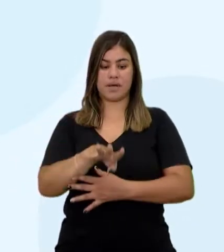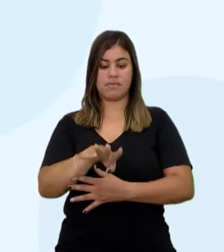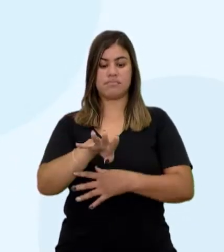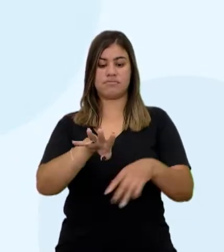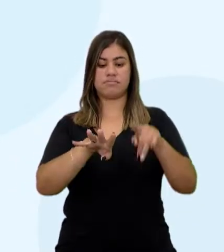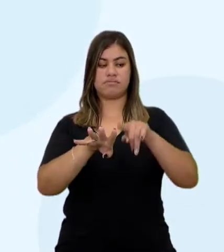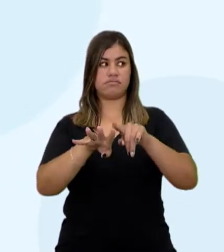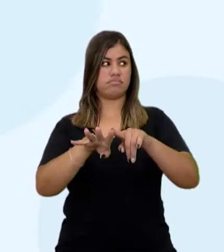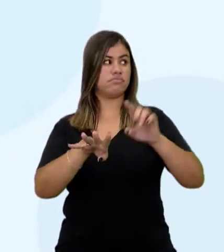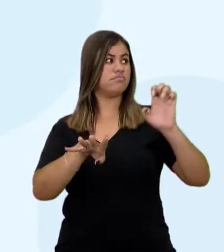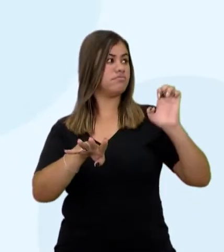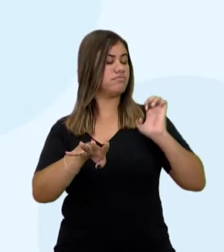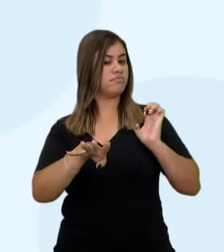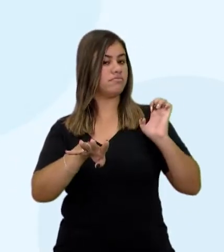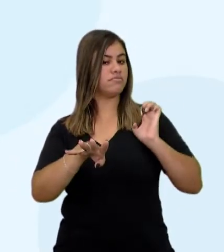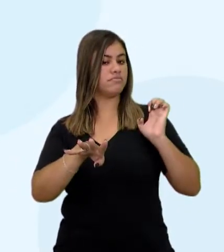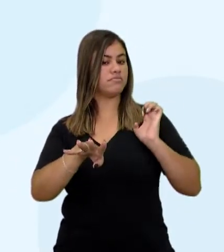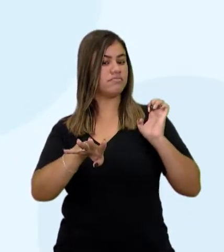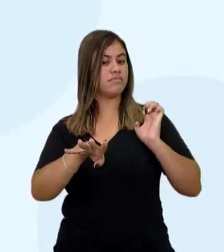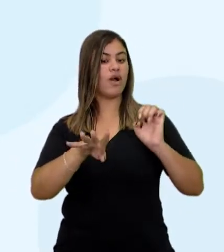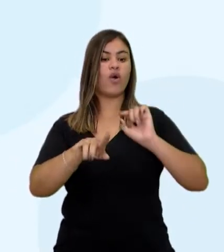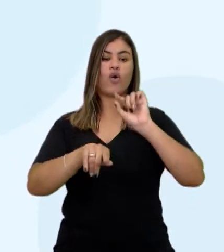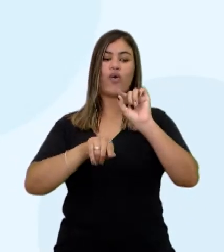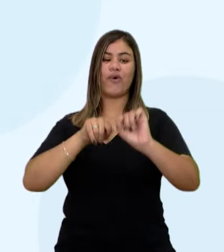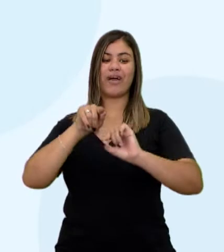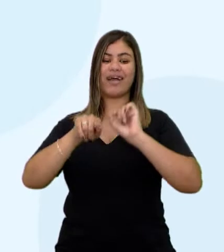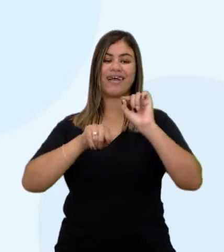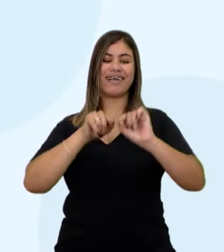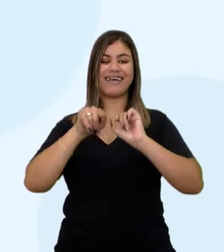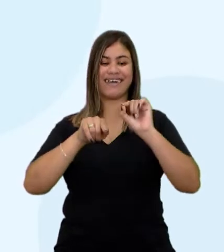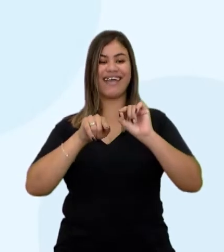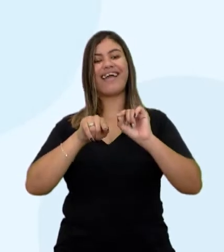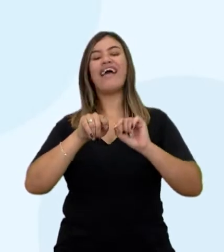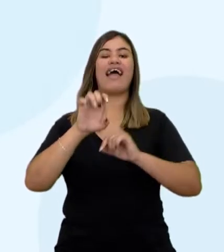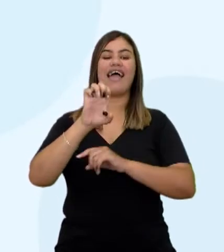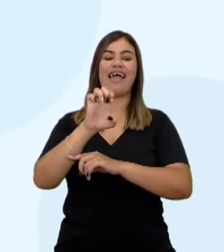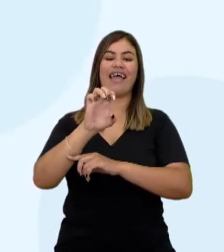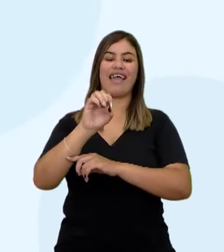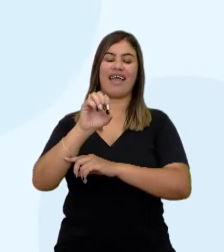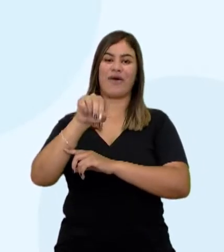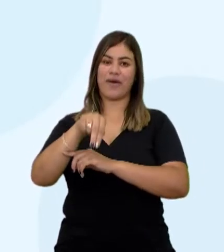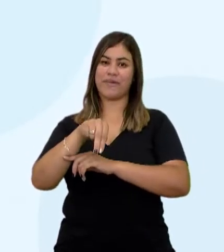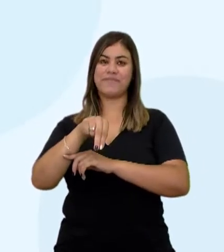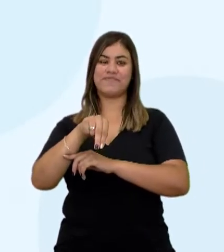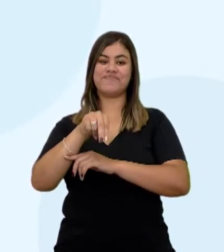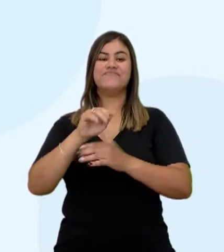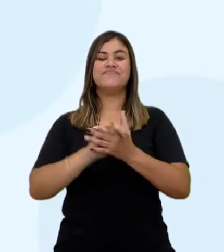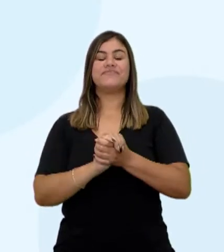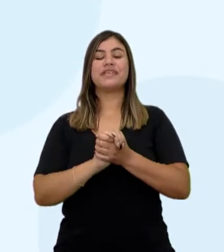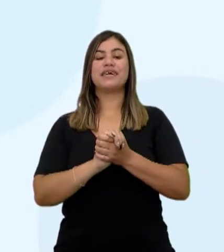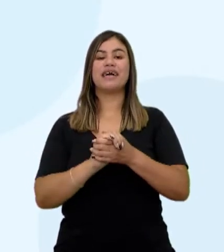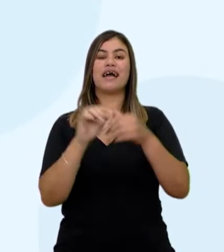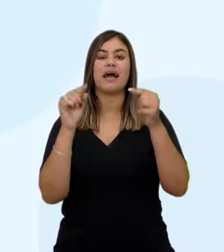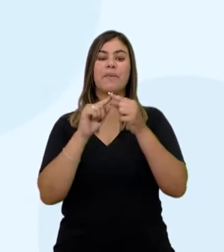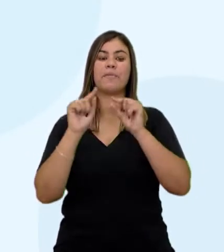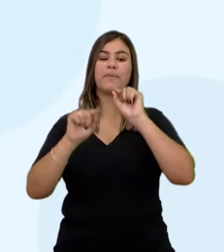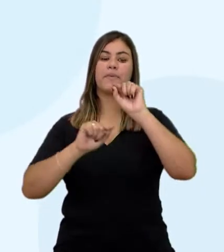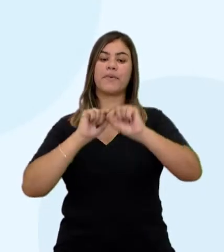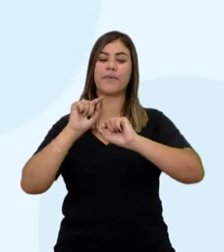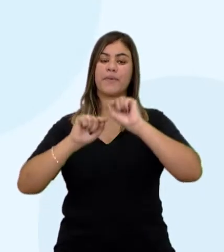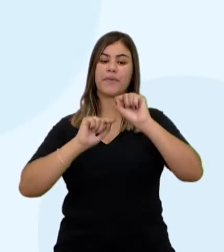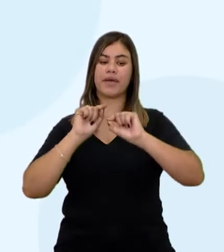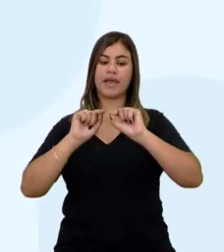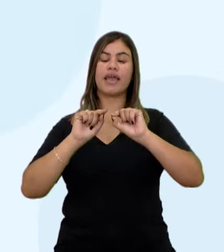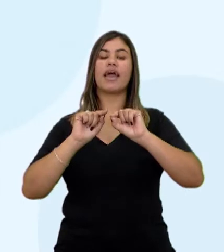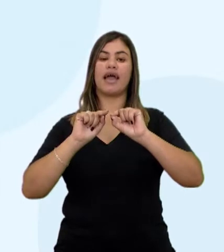ele é dividido em 4 éons. E aí nós chamamos aí, né, o éon, que faz parte, os 3 éons que fazem